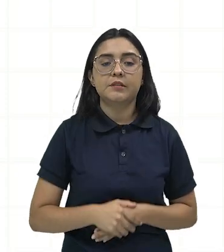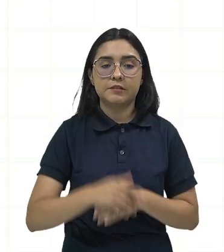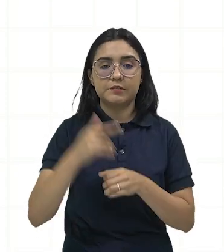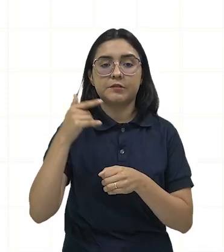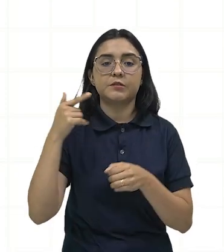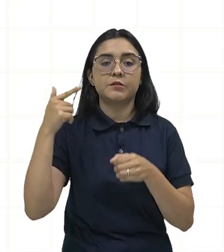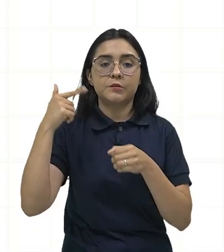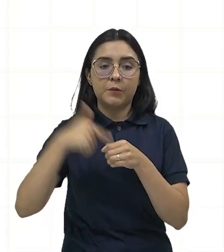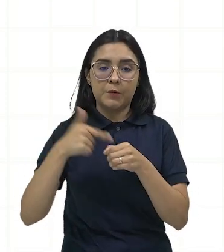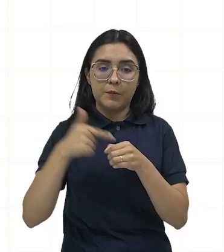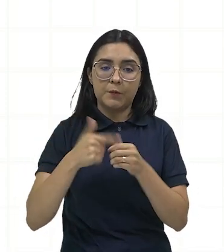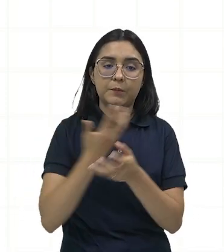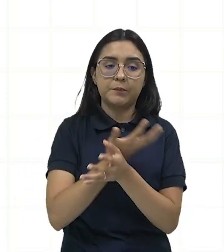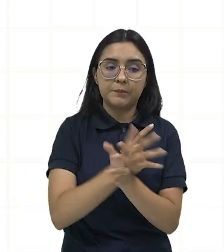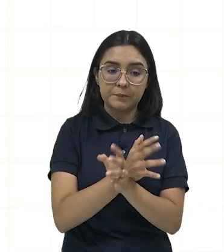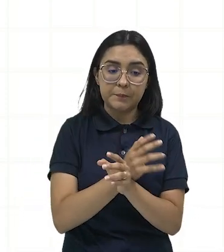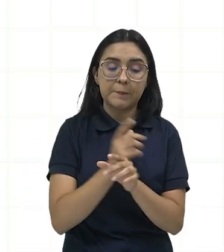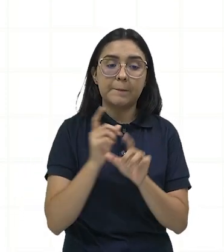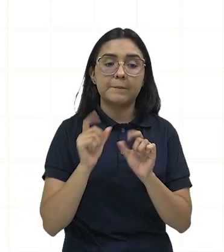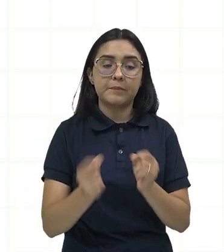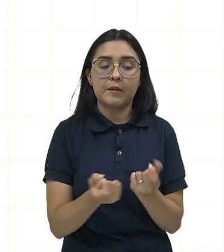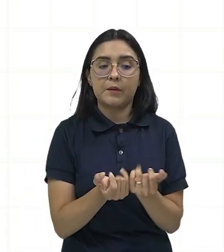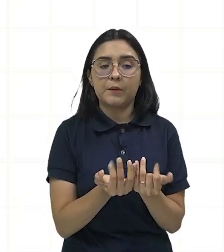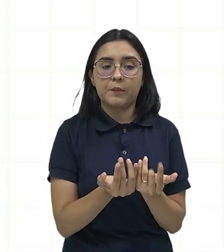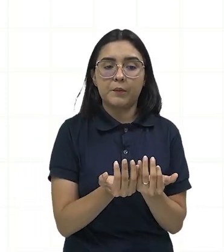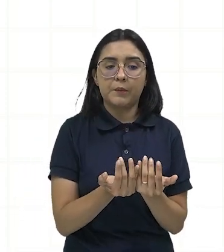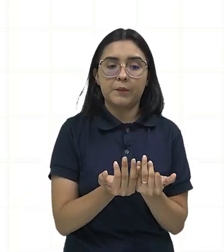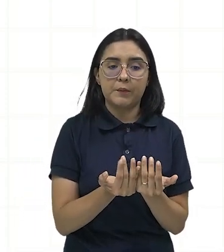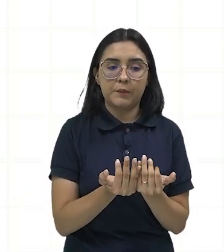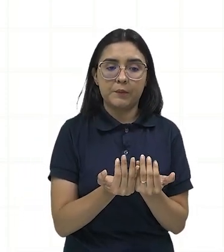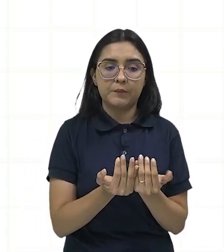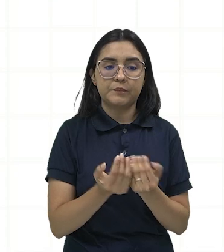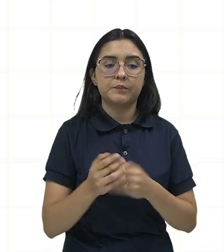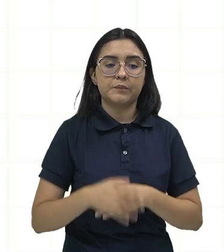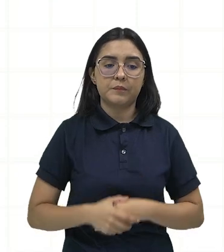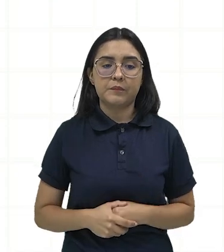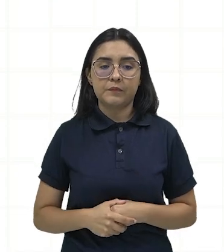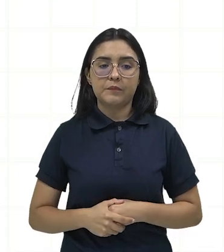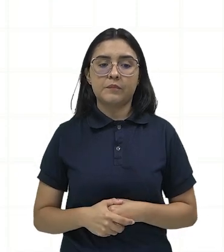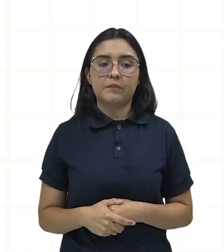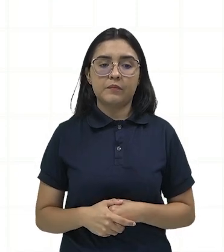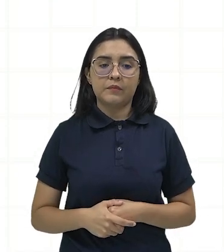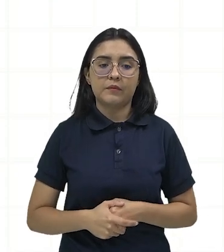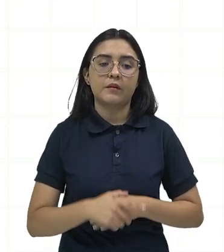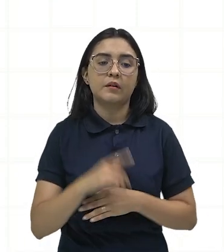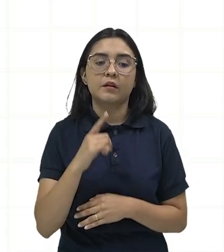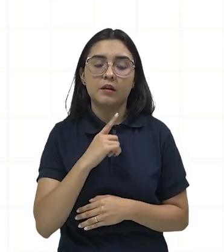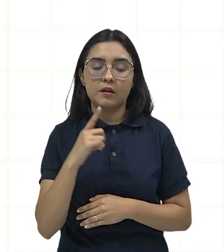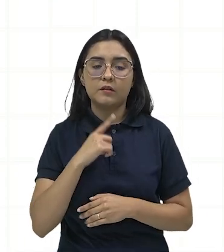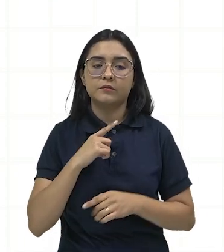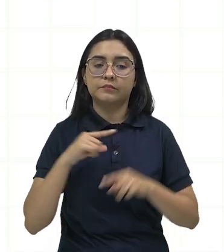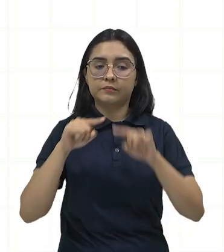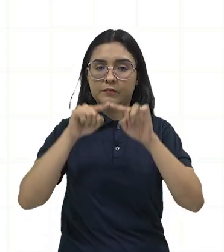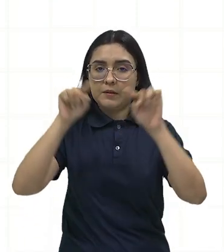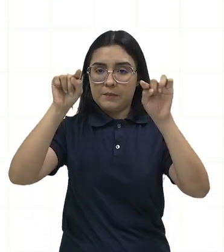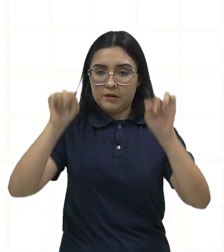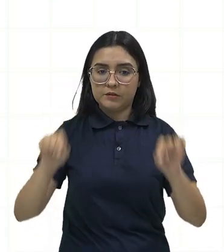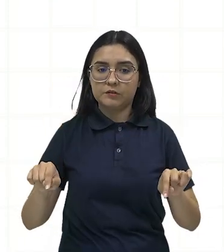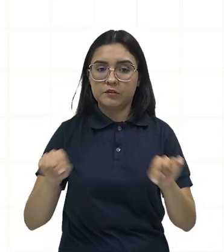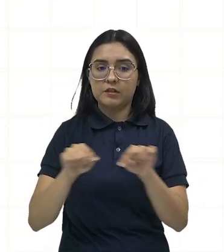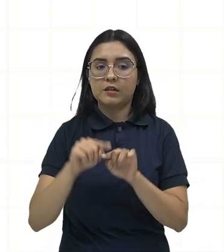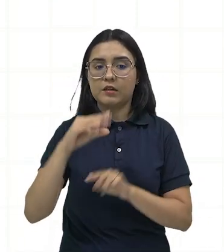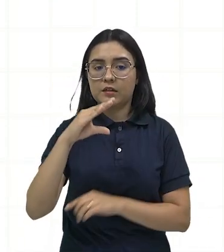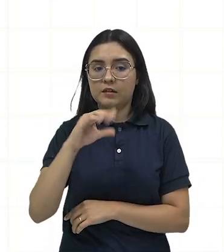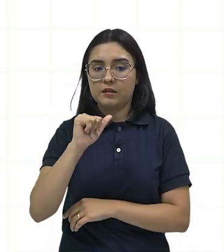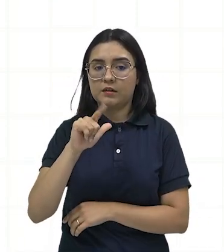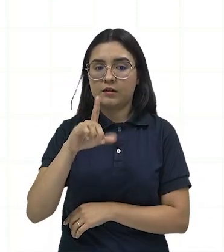fósseis. Essa queima, ela vai aquecer essa parte da usina que é chamada de caldeira e